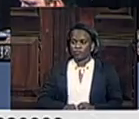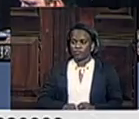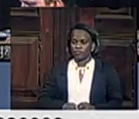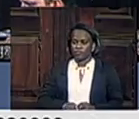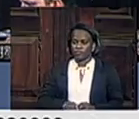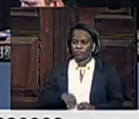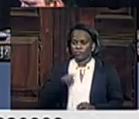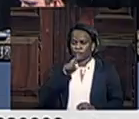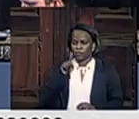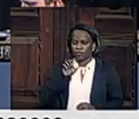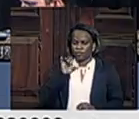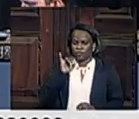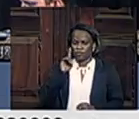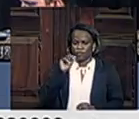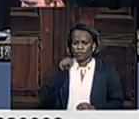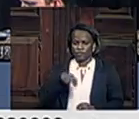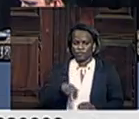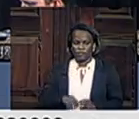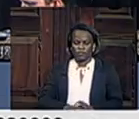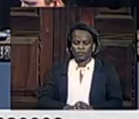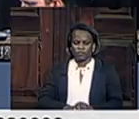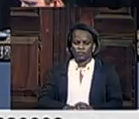Zeidan.